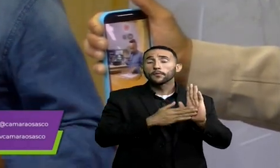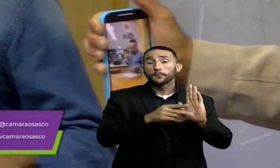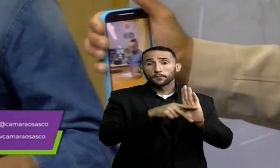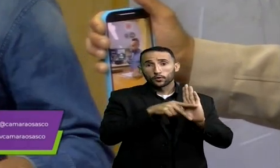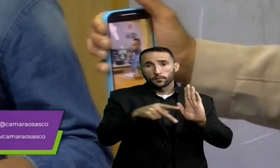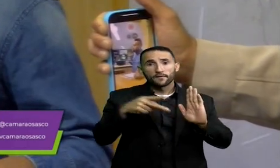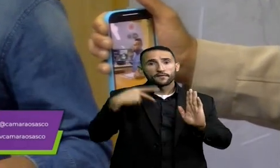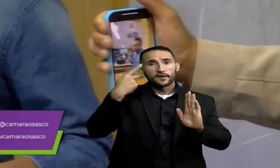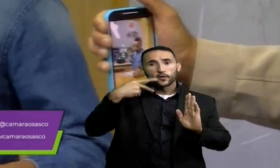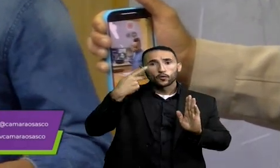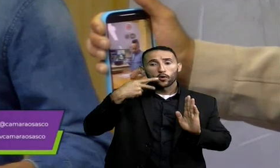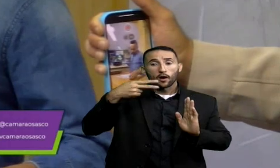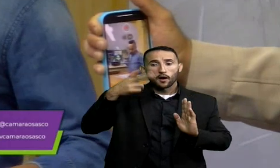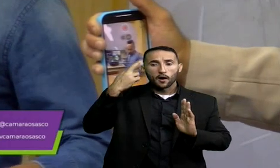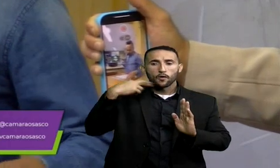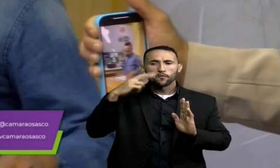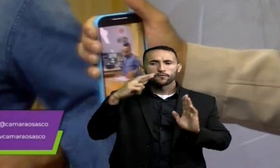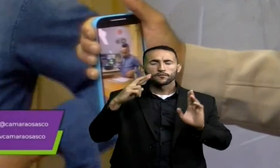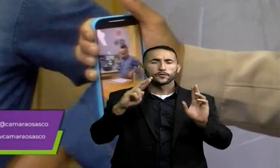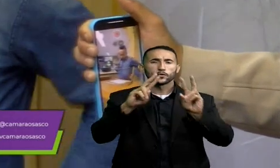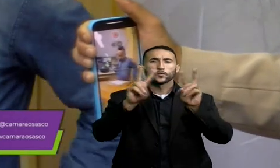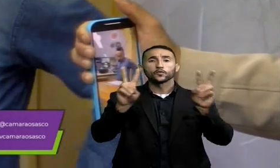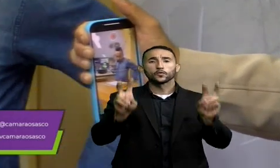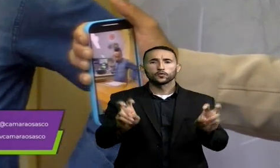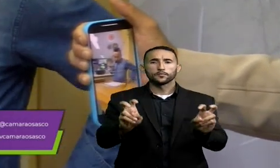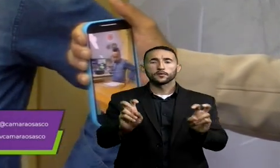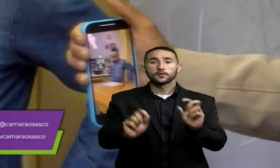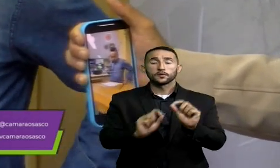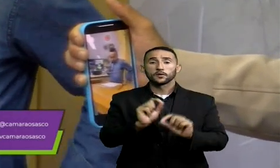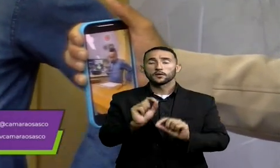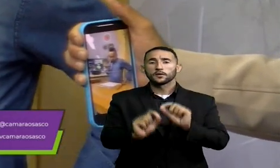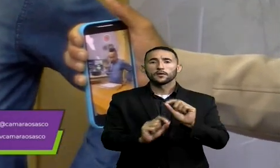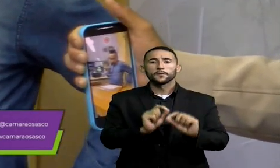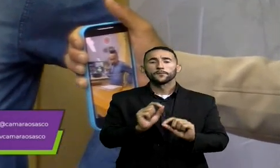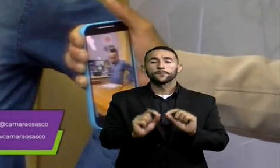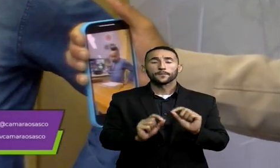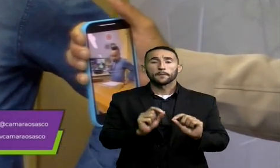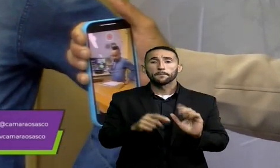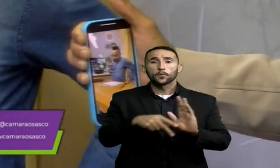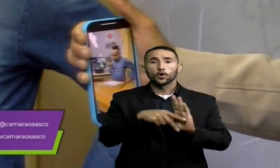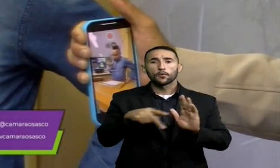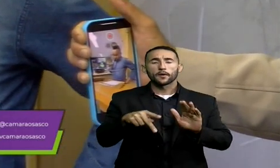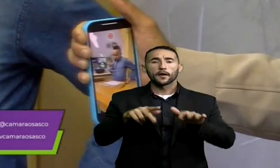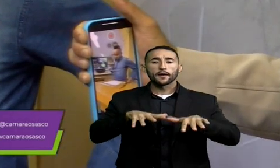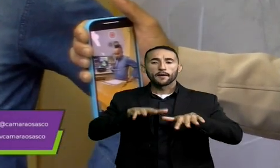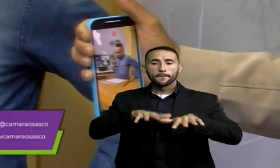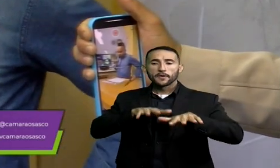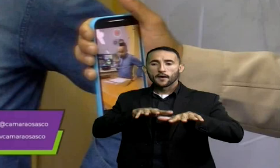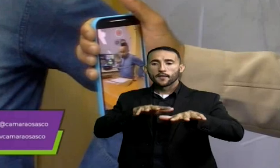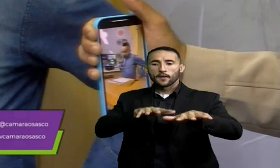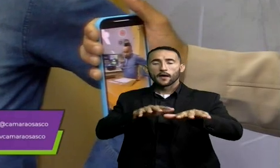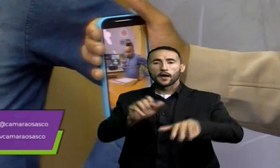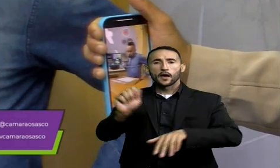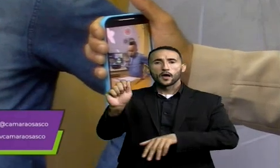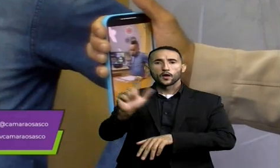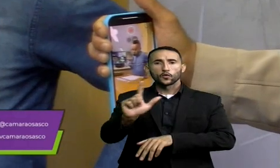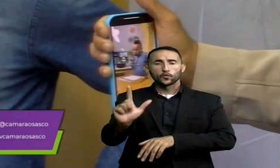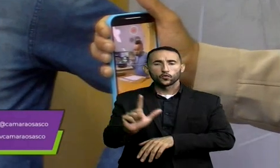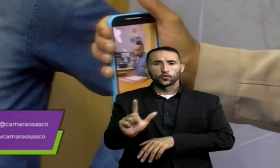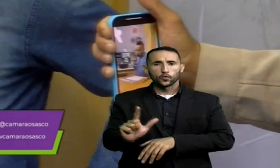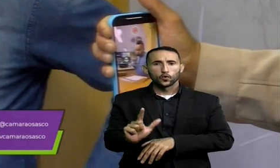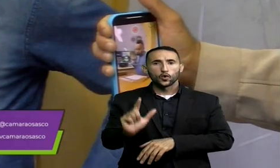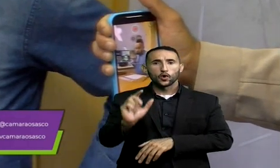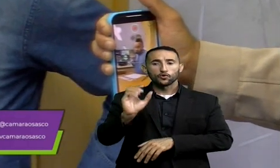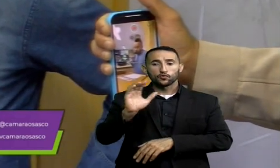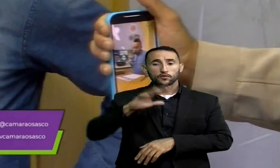vereador ral Silva que institui a caminhada Azul osa como